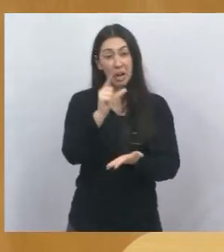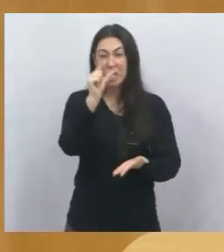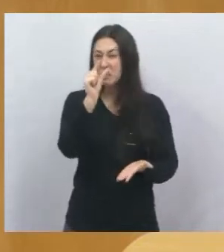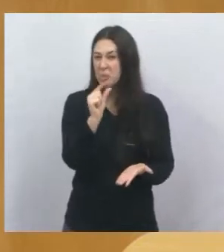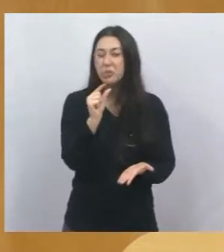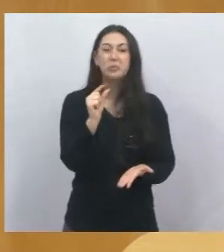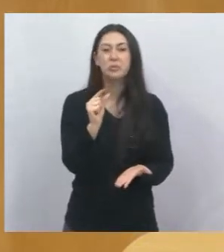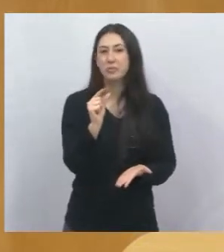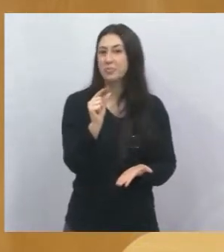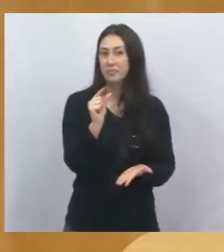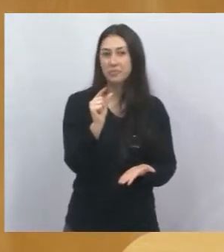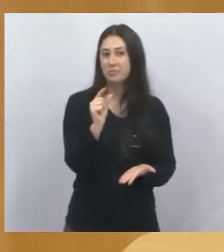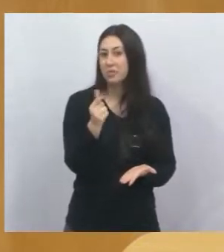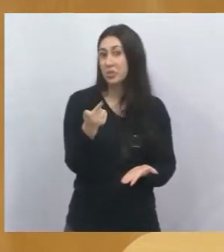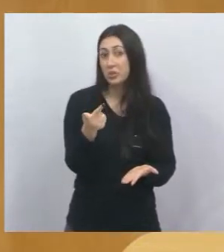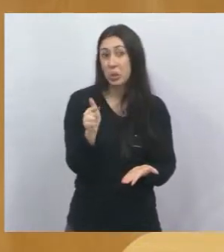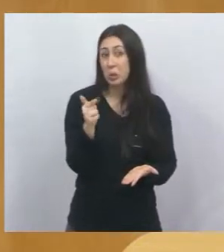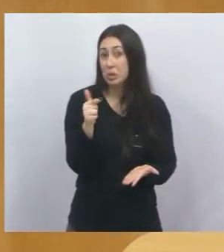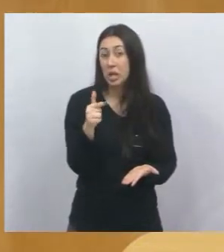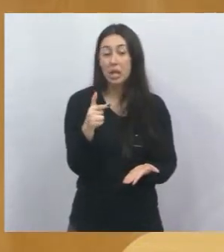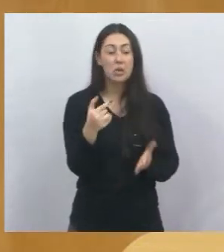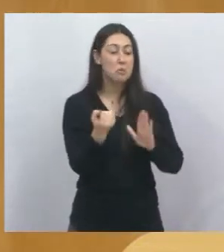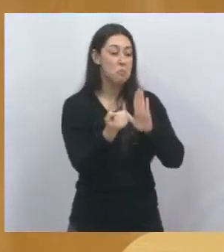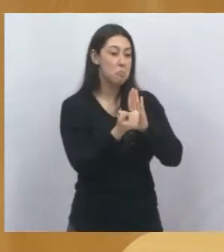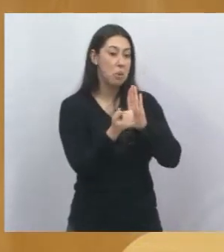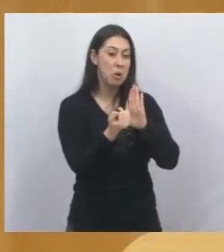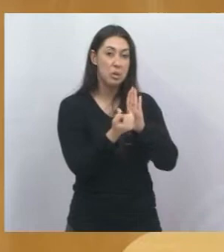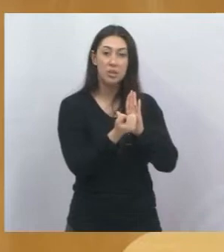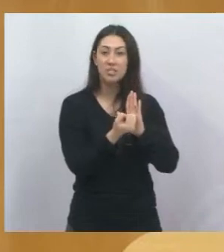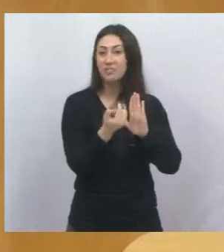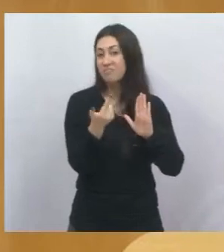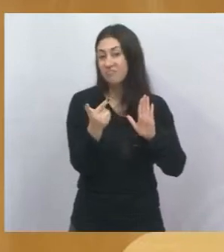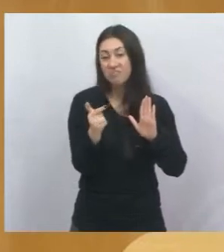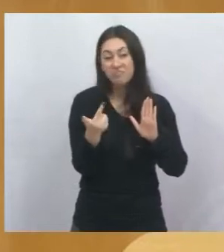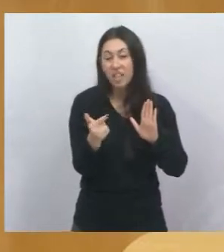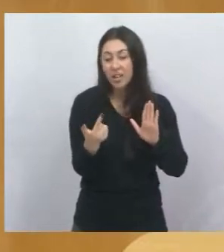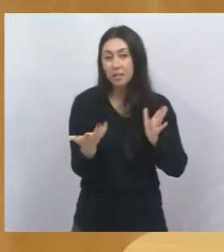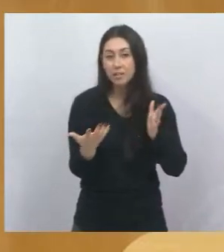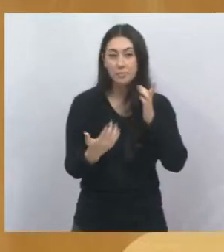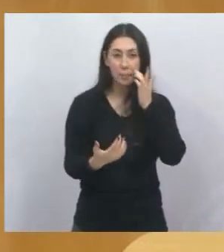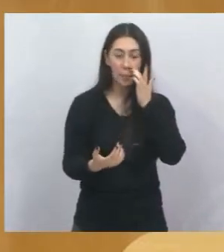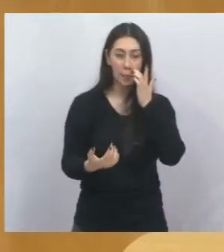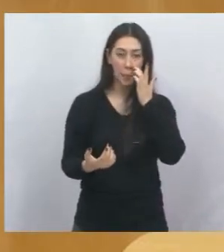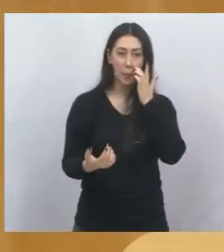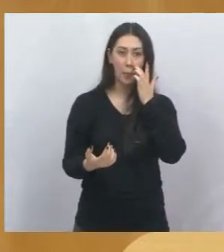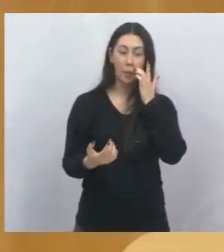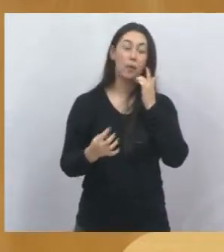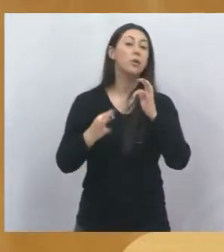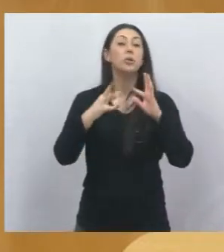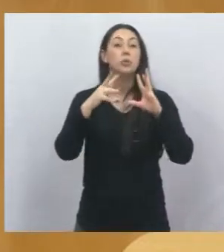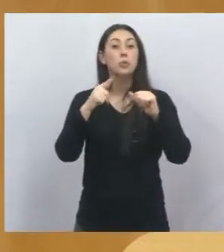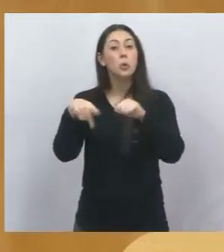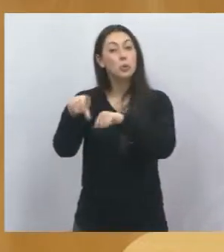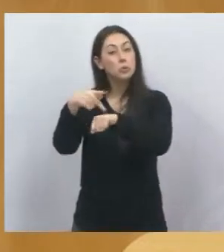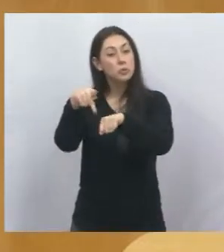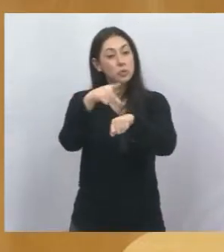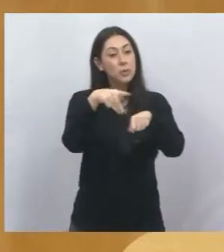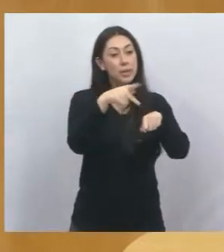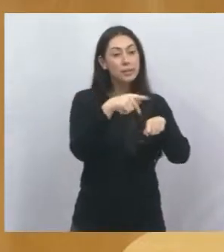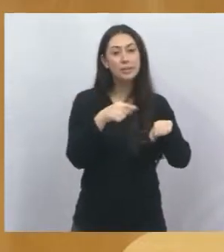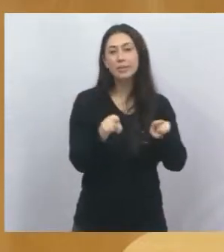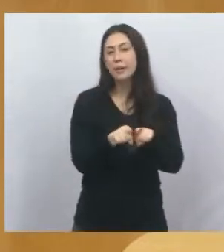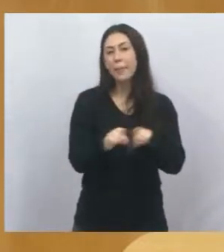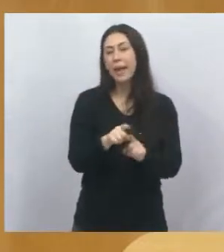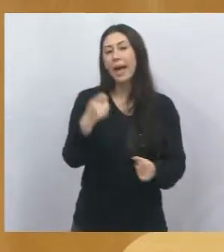que não há uma espécie de tributo sobre grande fortuna no nosso país. Todos os países desenvolvidos do mundo, inclusive aqui